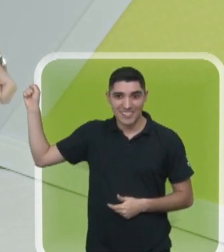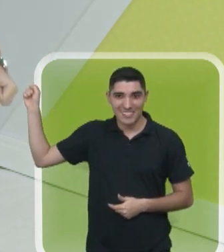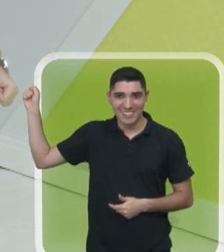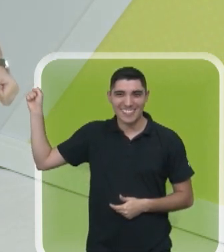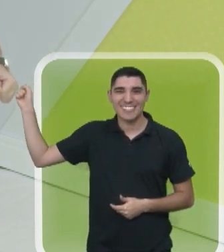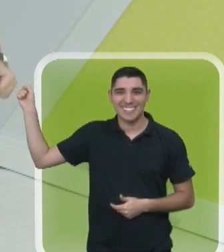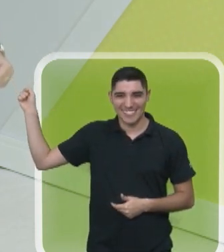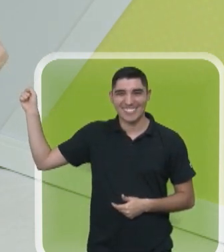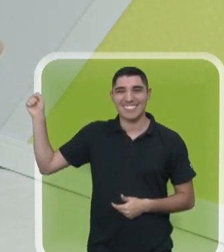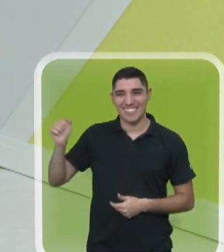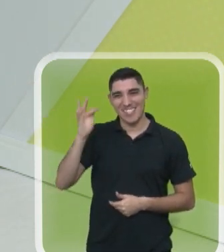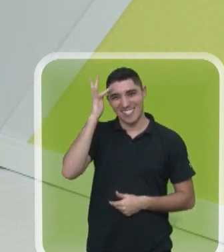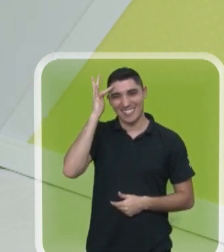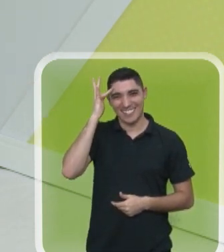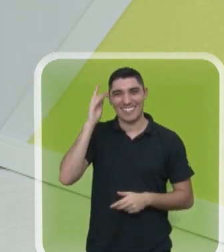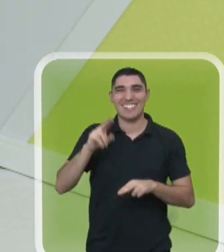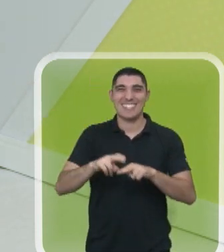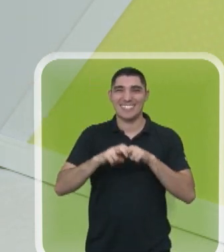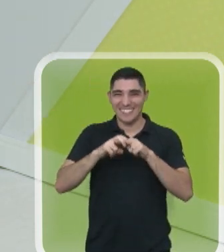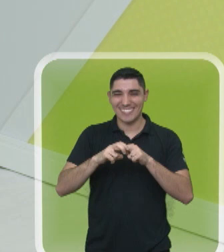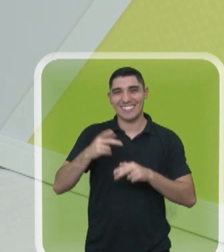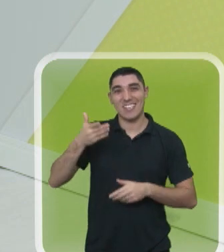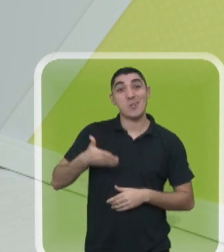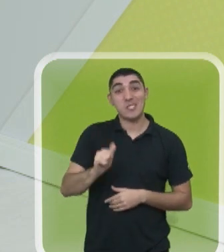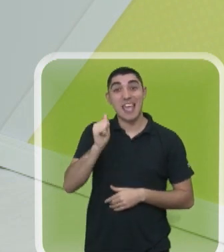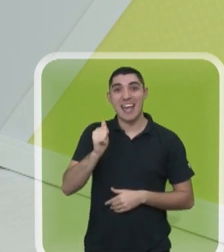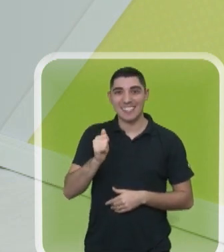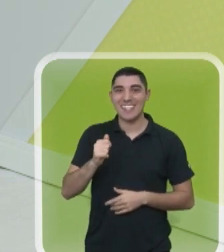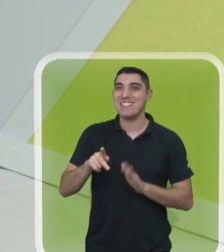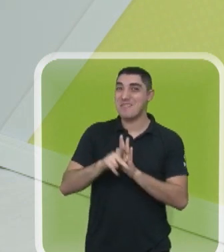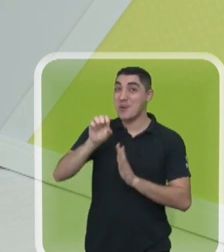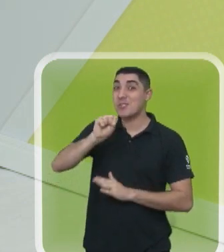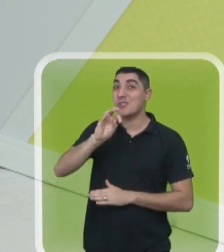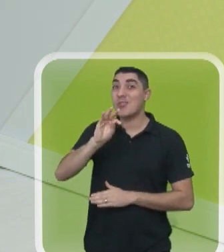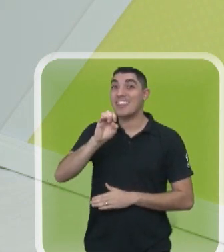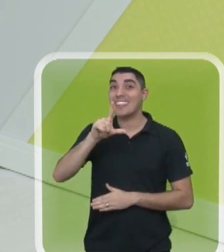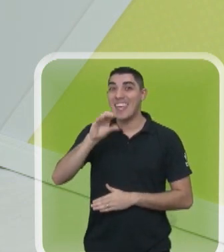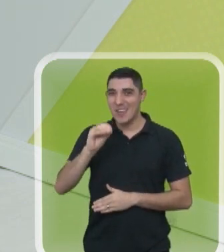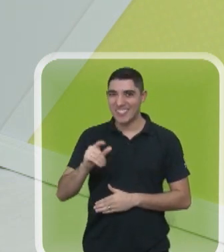tá impossível, hein? Que beleza, venha, toquinho pra você. O Soteldo vem aí, hein?